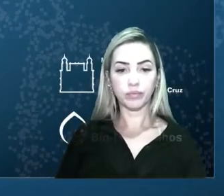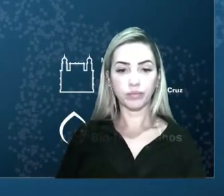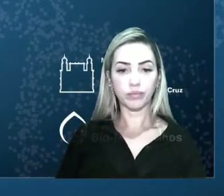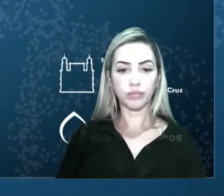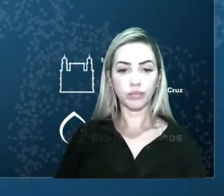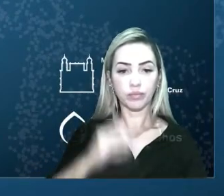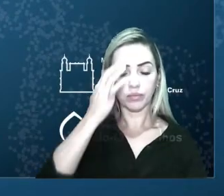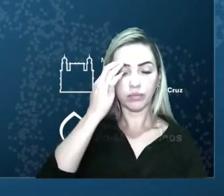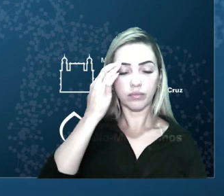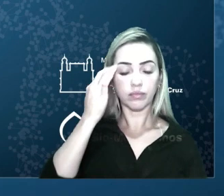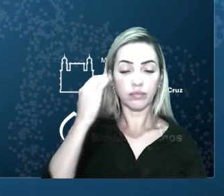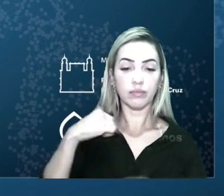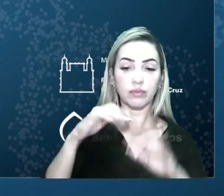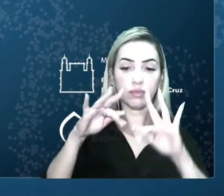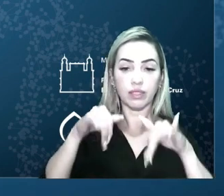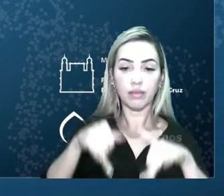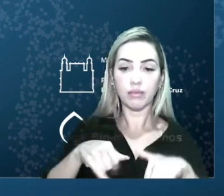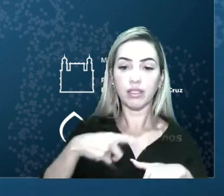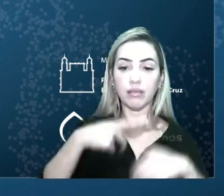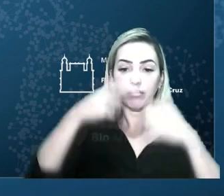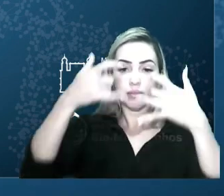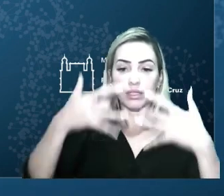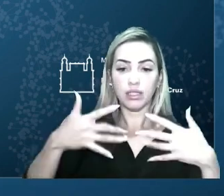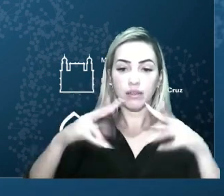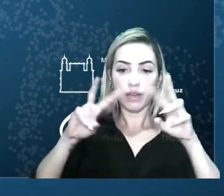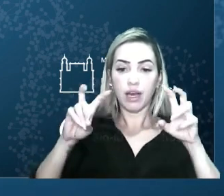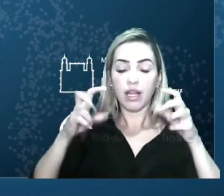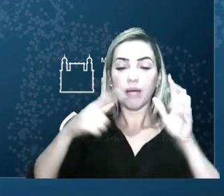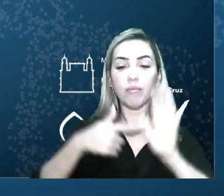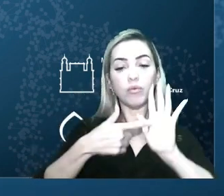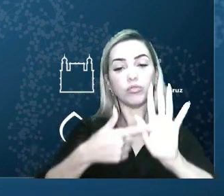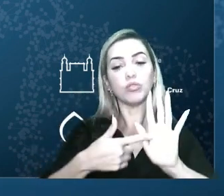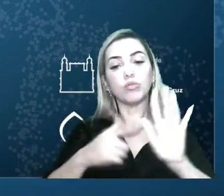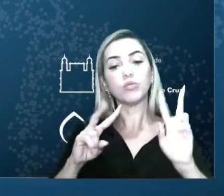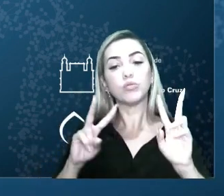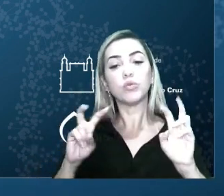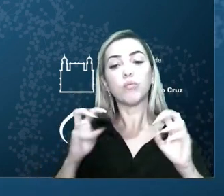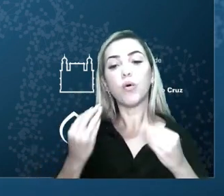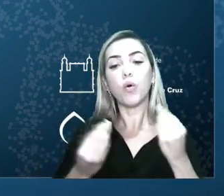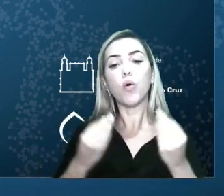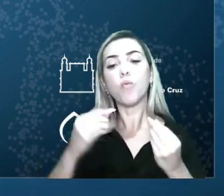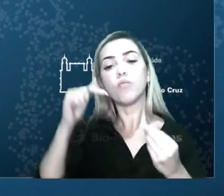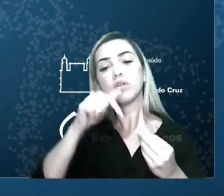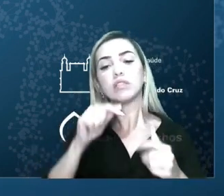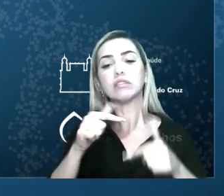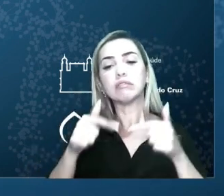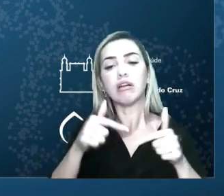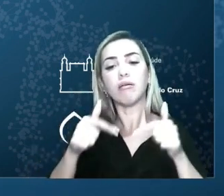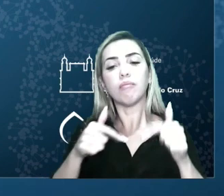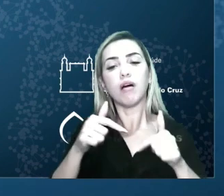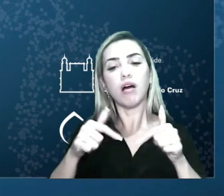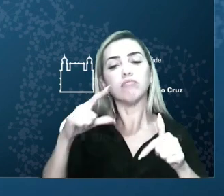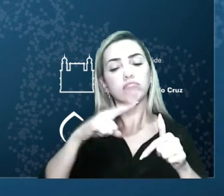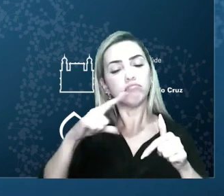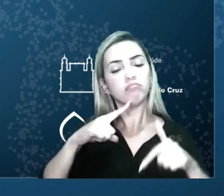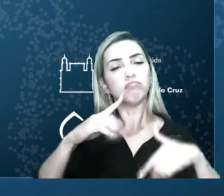terminar a minha fala mostrando um pouco como que esse trabalho tem